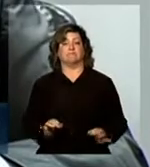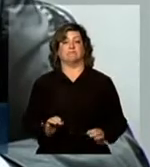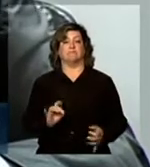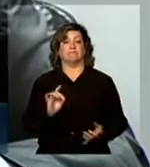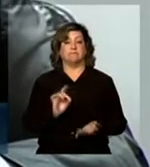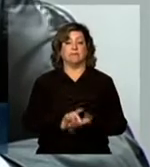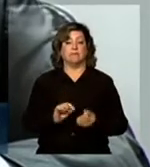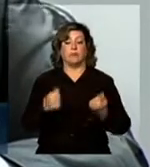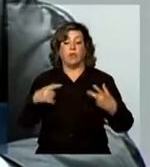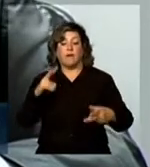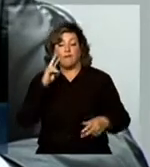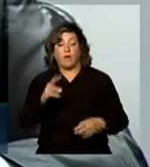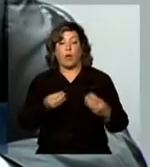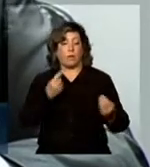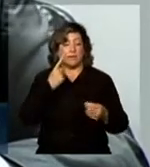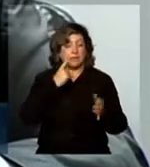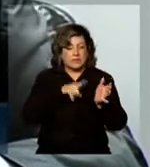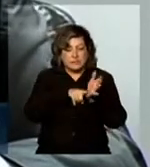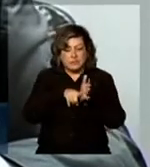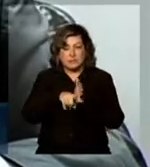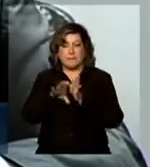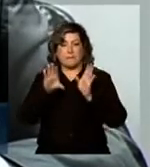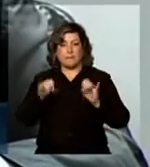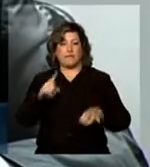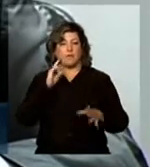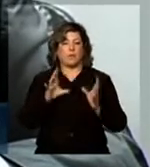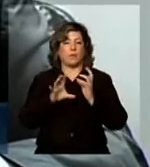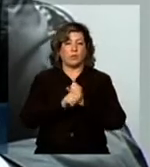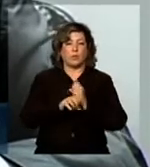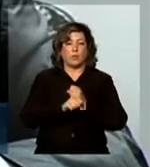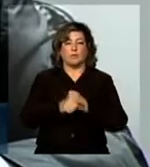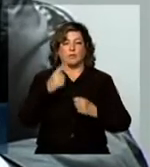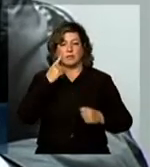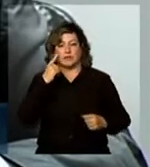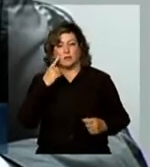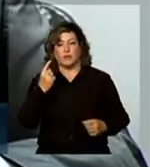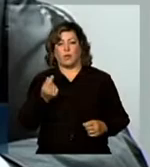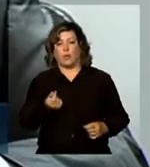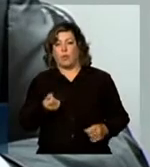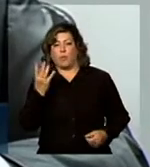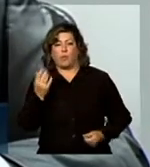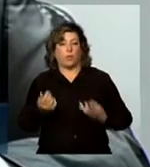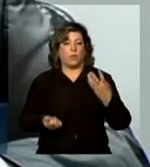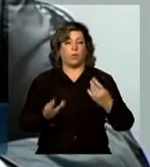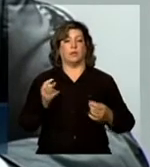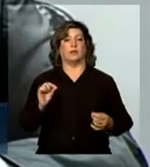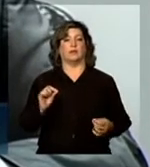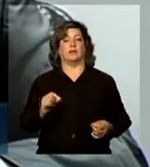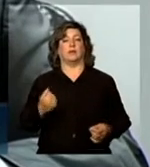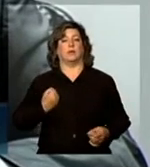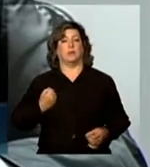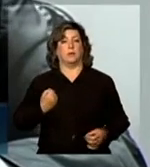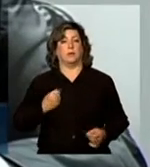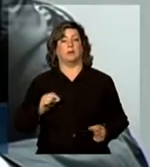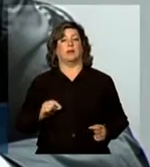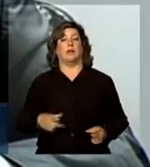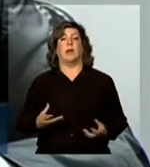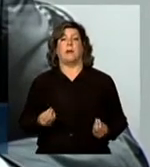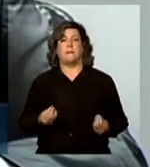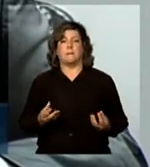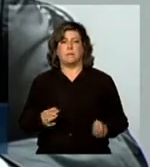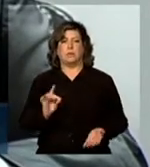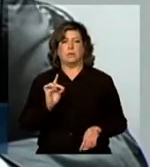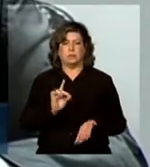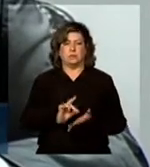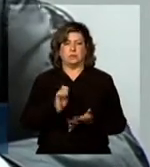procuramos olhar com lupa, revimos esses números, todos os números foram revistos, de modo que é muito exequível,